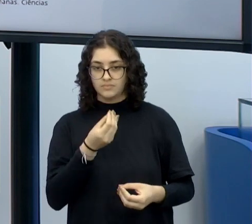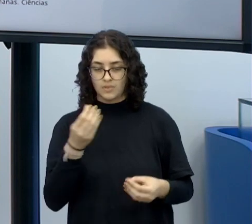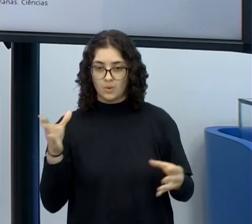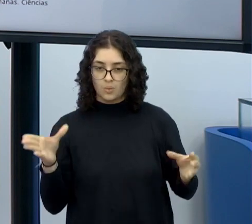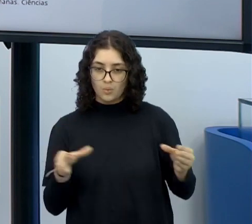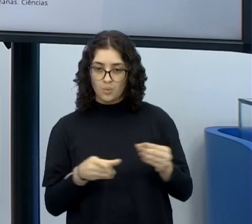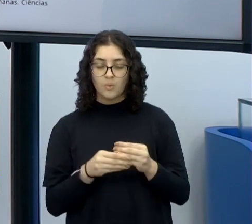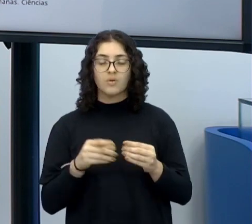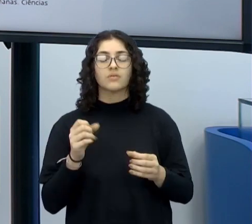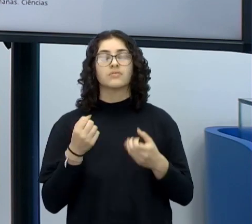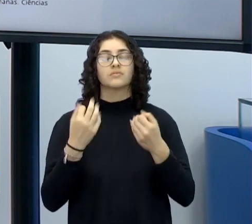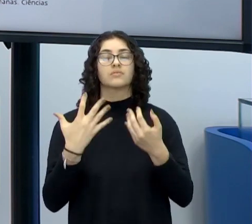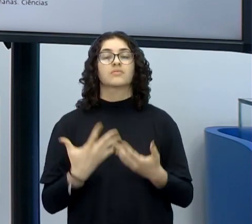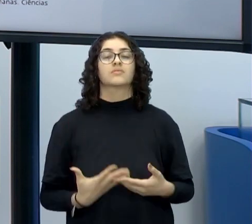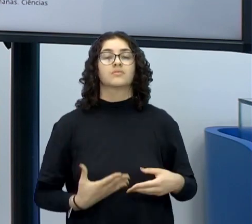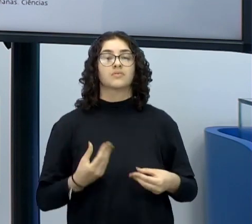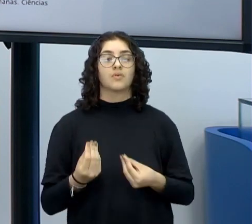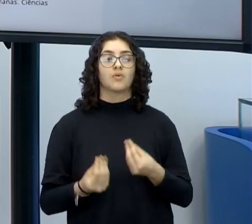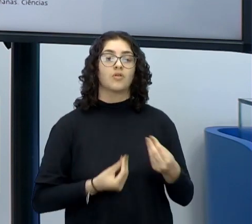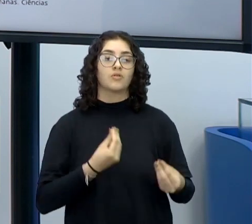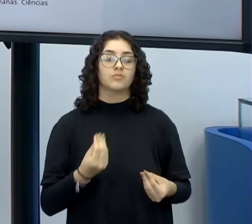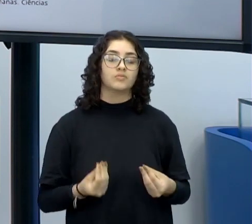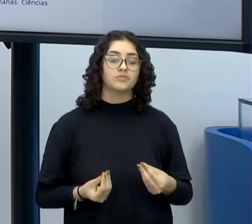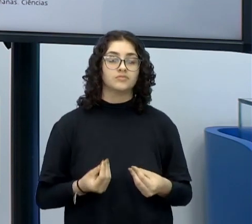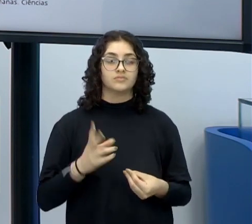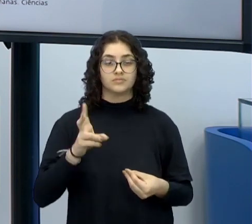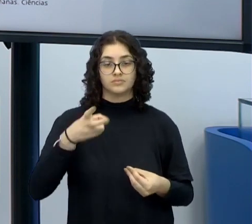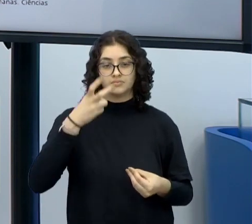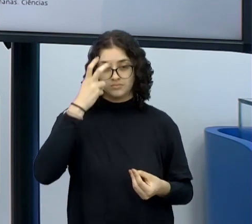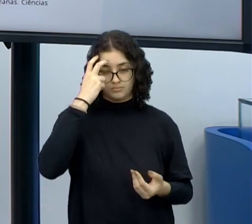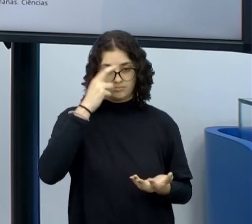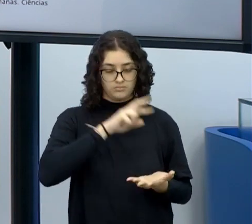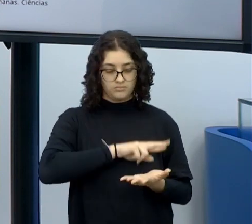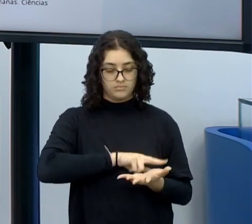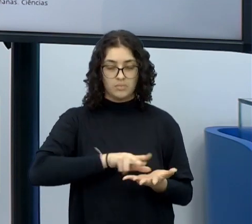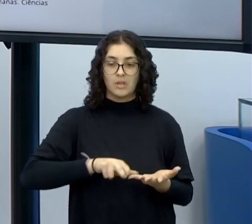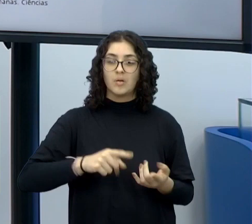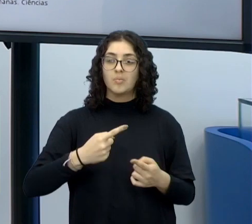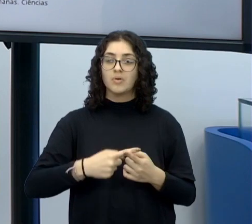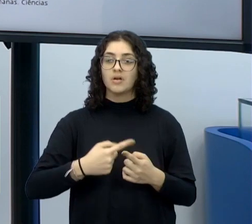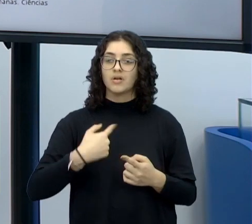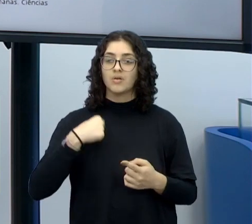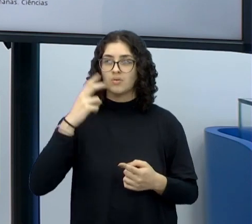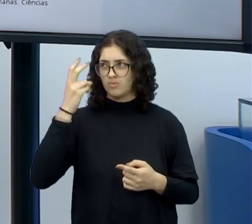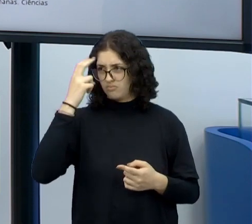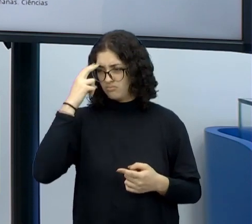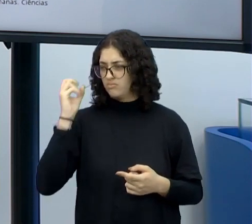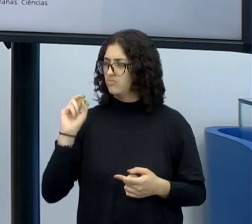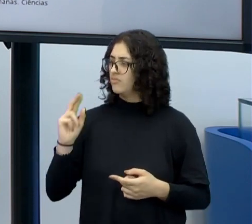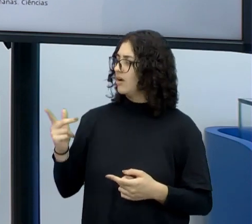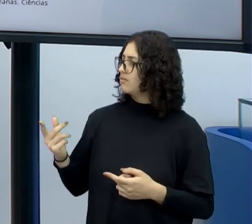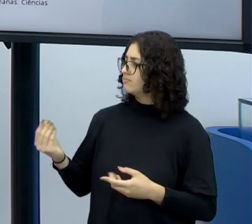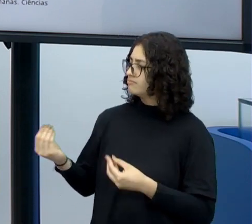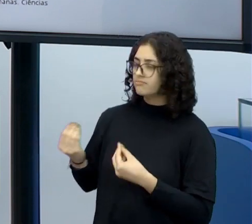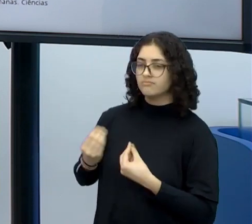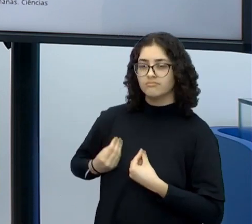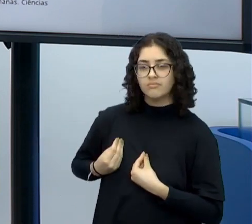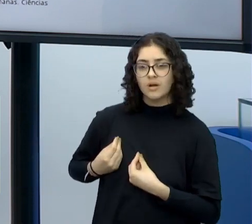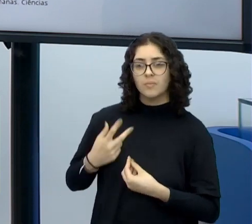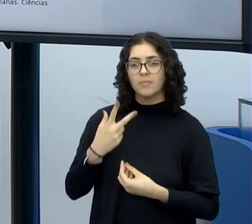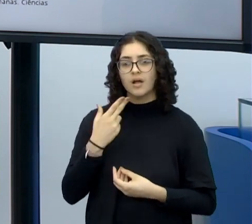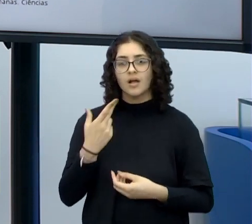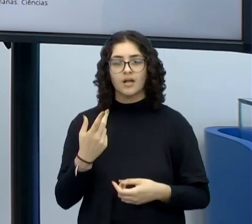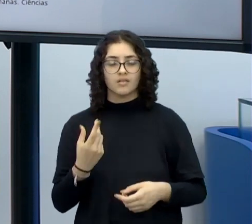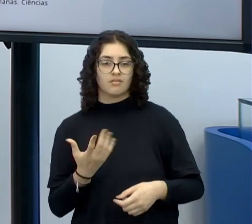nós falamos um pouquinho sobre as culturas, porque também eu conhecendo uma cultura diferente, entra na questão também de muitas vezes